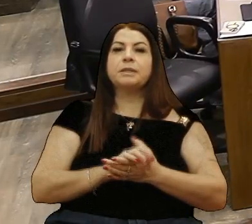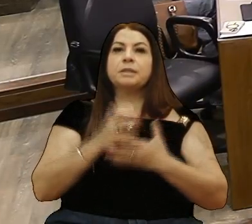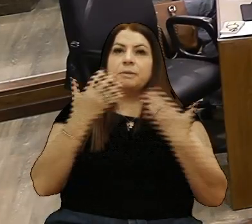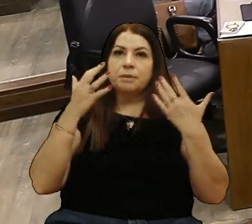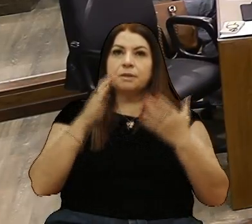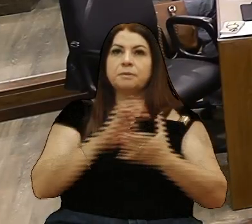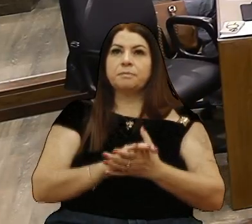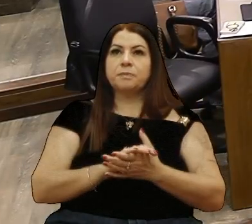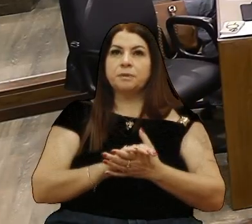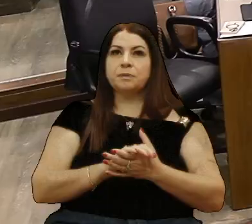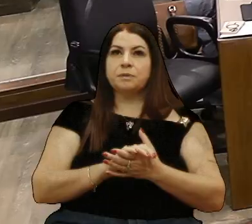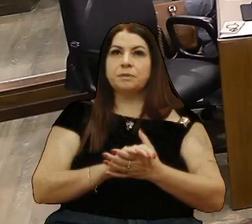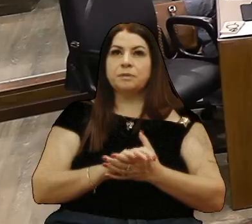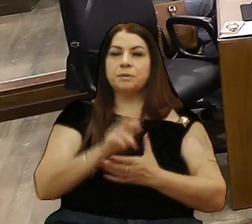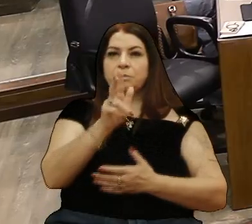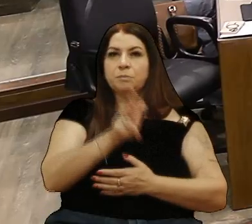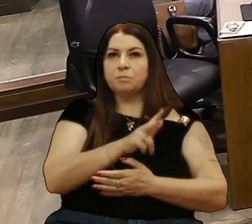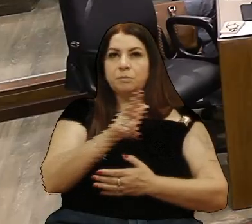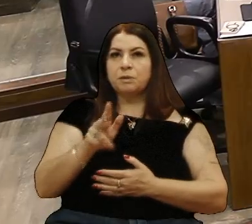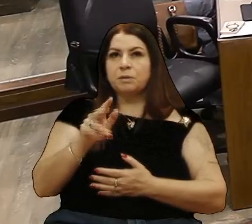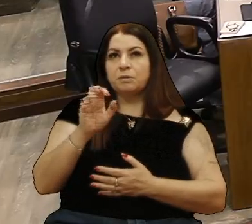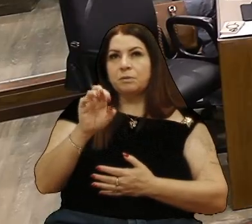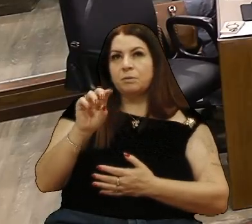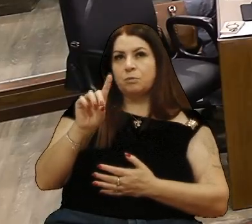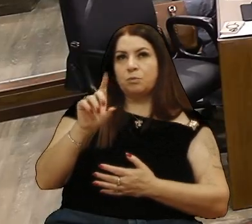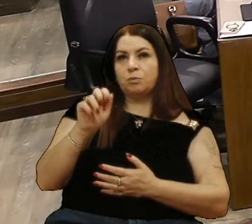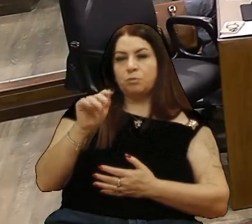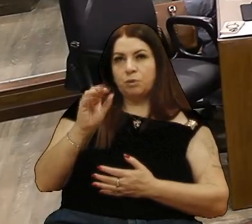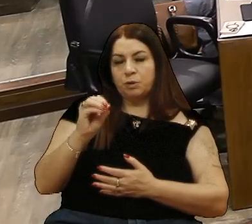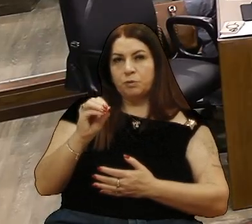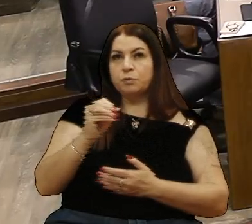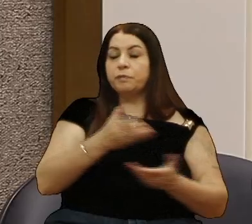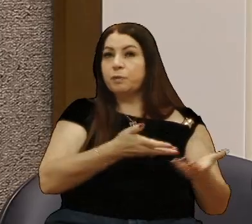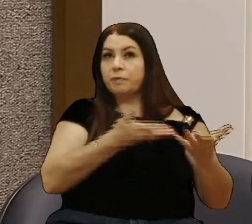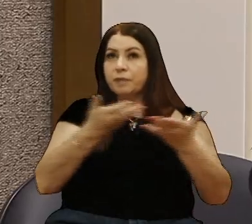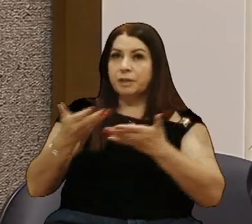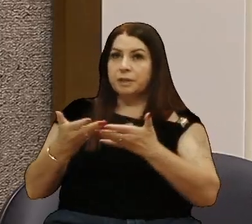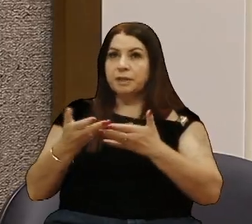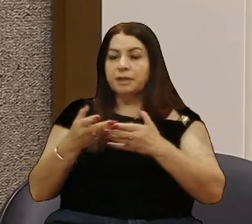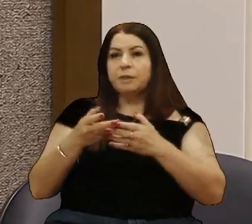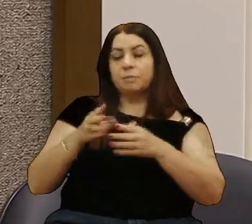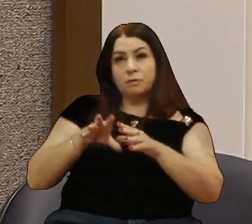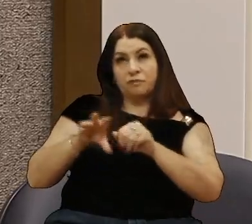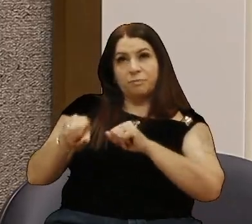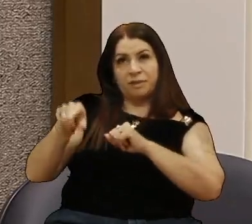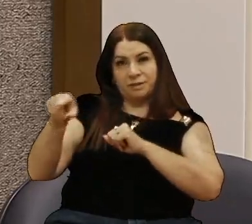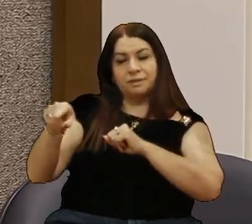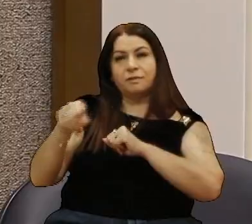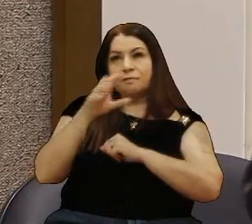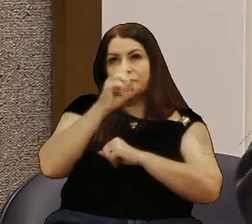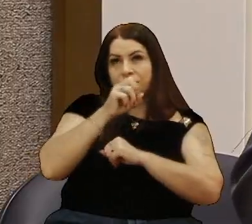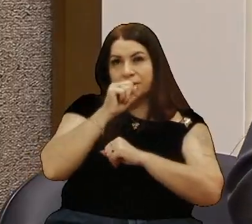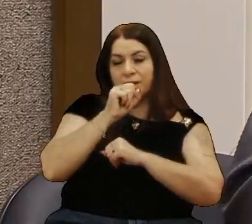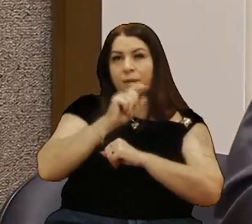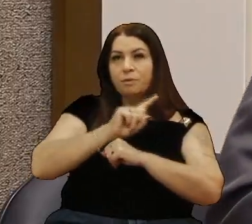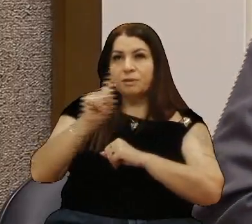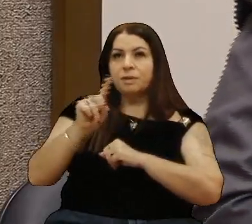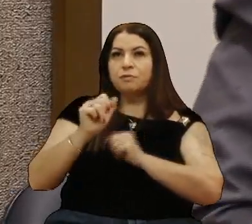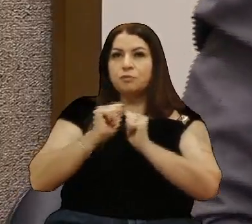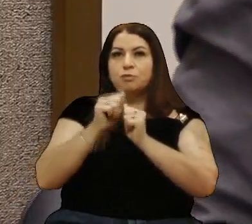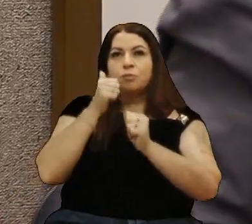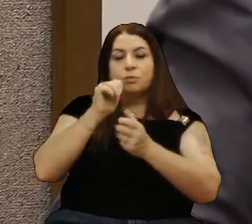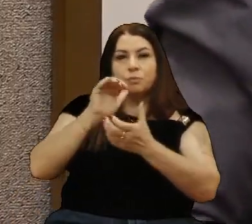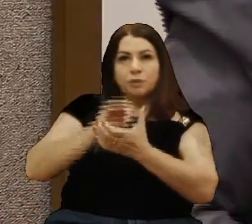parabenizo nosso padre Eduardo Cantelli, que veio aqui me convidar para a sua ordenação. Foi sábado, estive lá com a